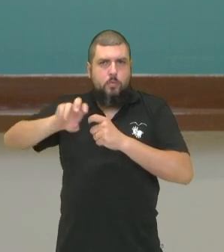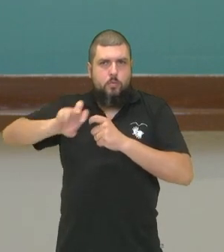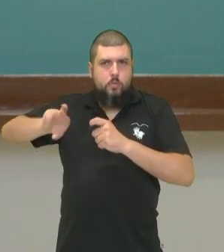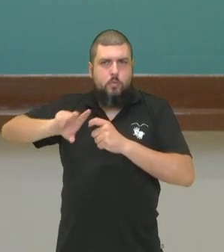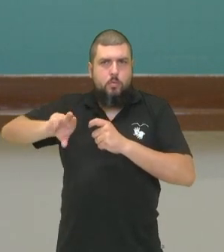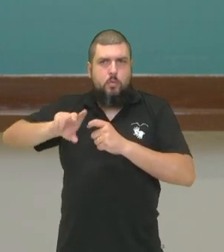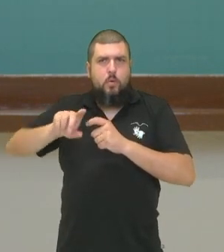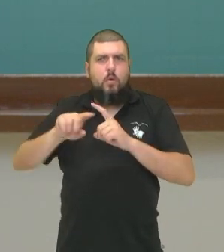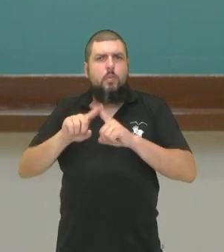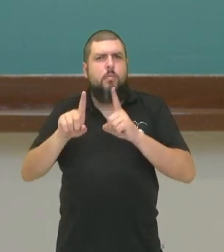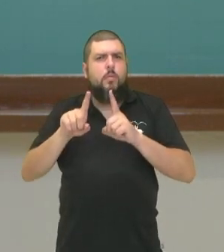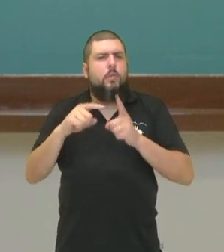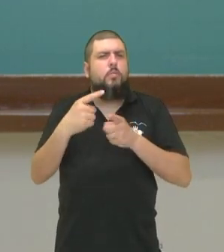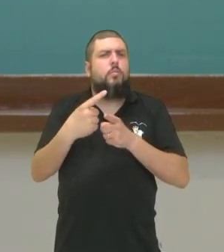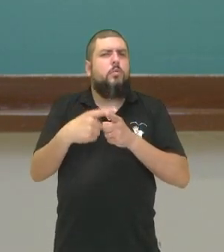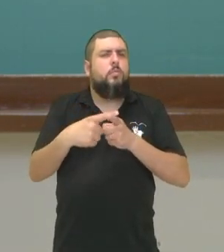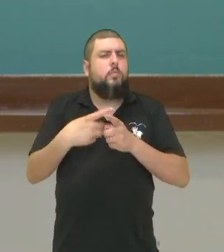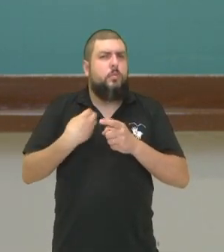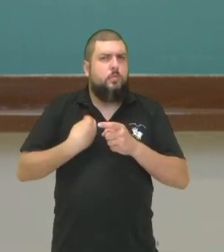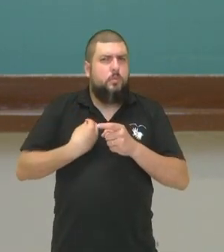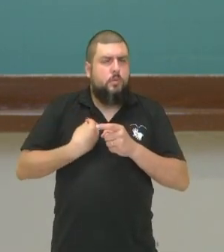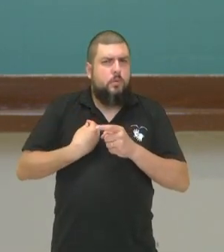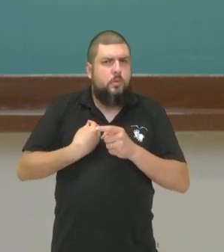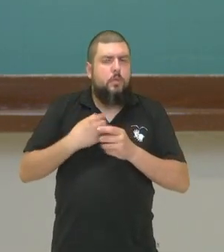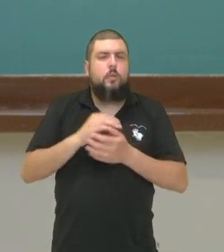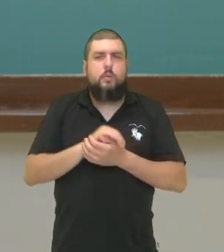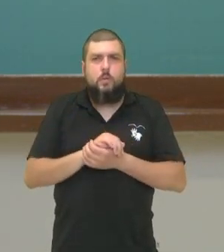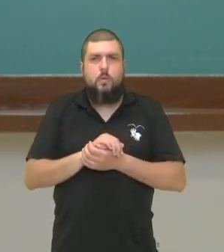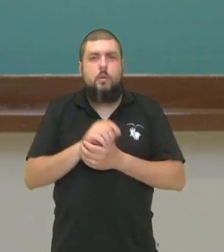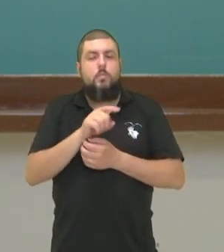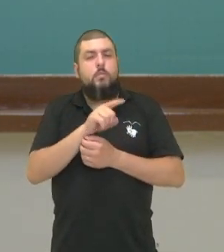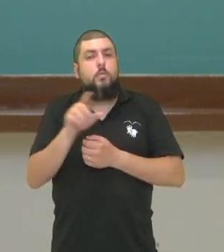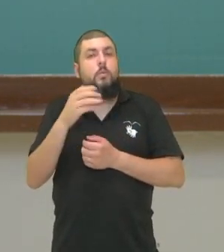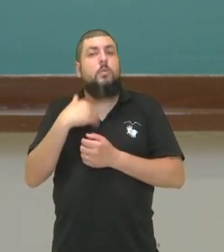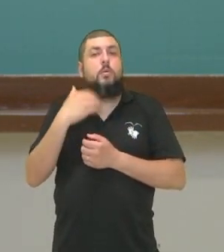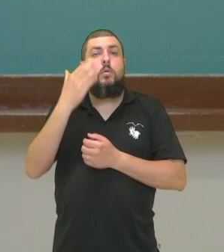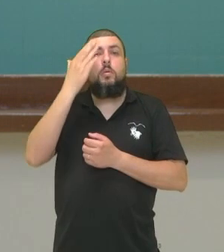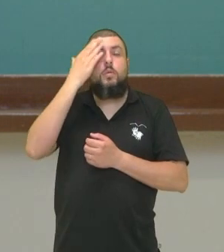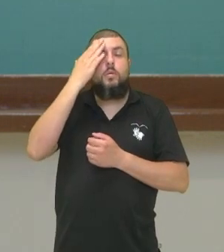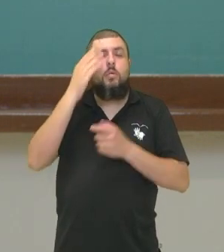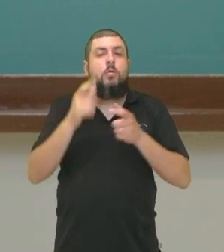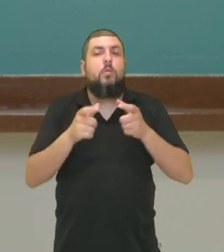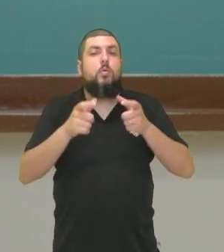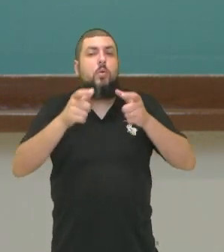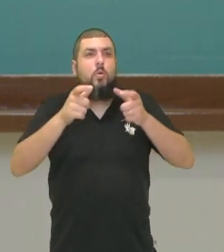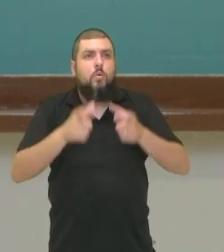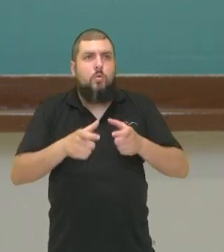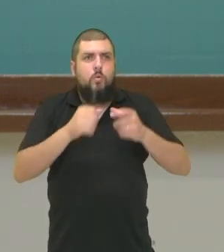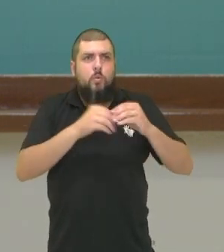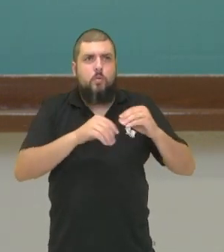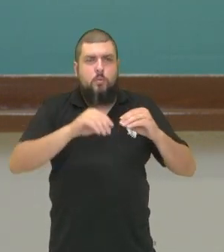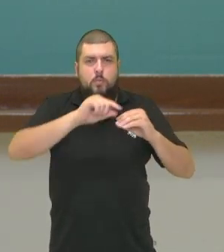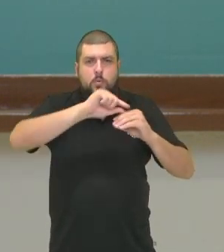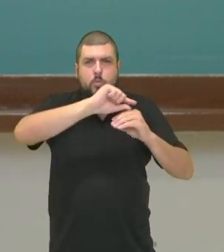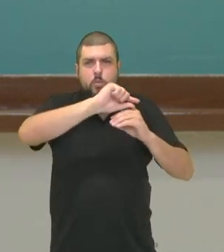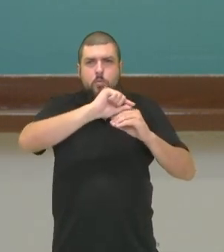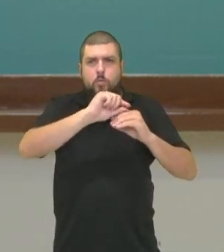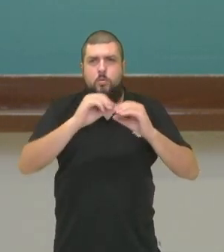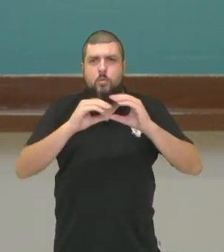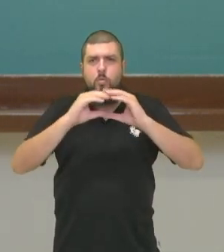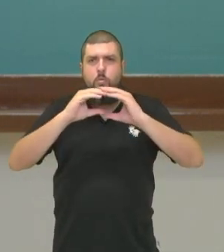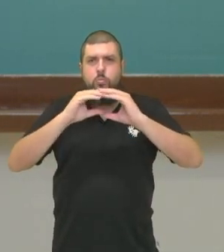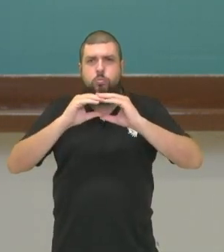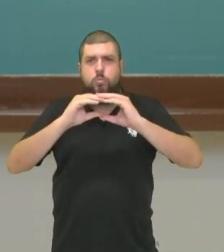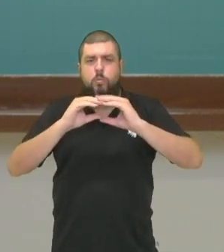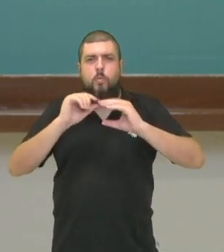ela está aqui? Para vocês terem uma noção e se situarem de onde que esse canal deferente